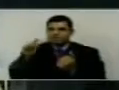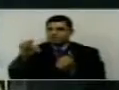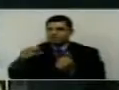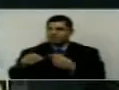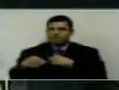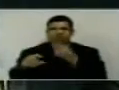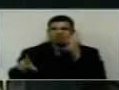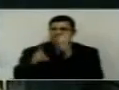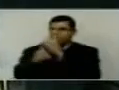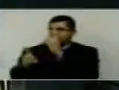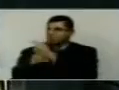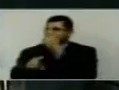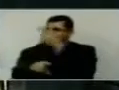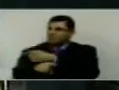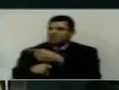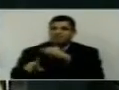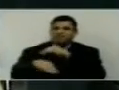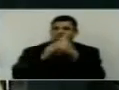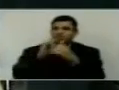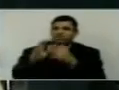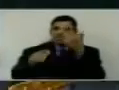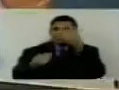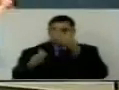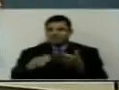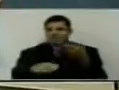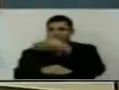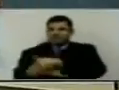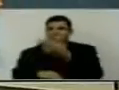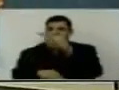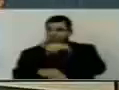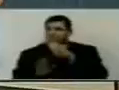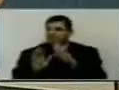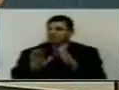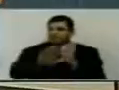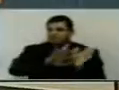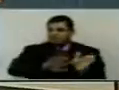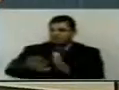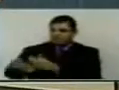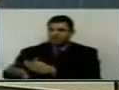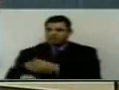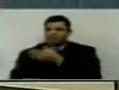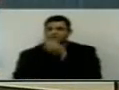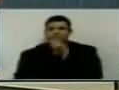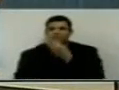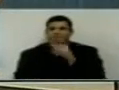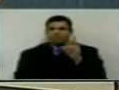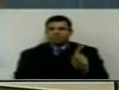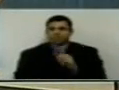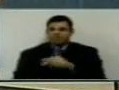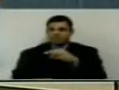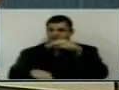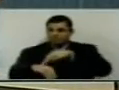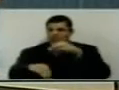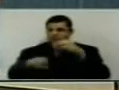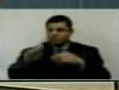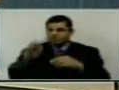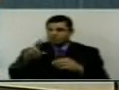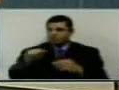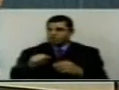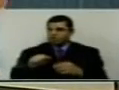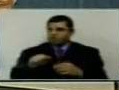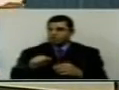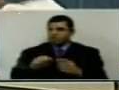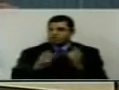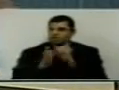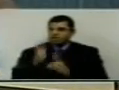eu encontrei lá, né? Todos chegaram depois que eu já tinha saído. Professor mestre Pierre Alan Rodrigues Wagner, diretor da